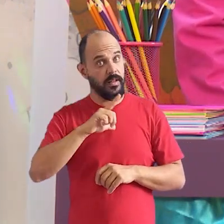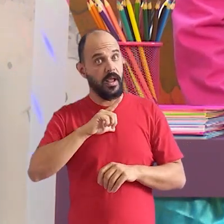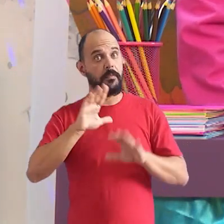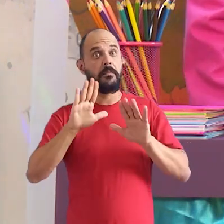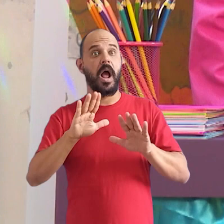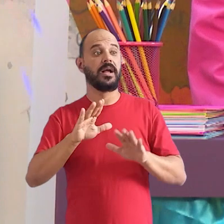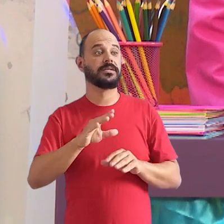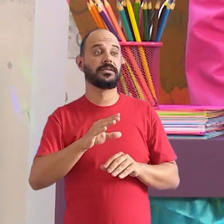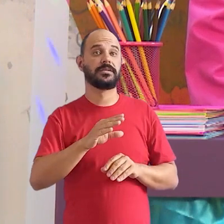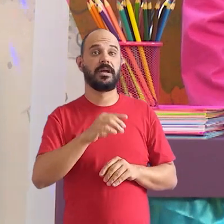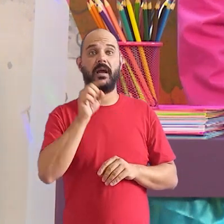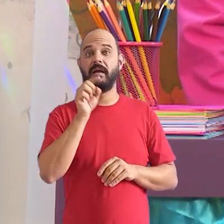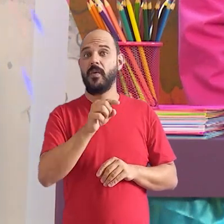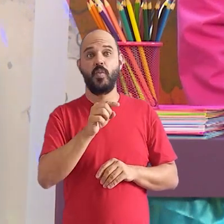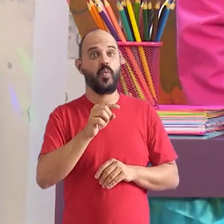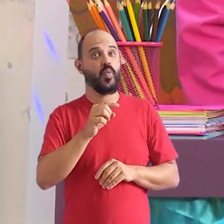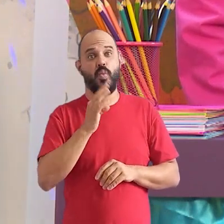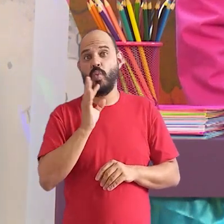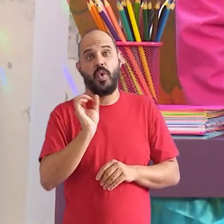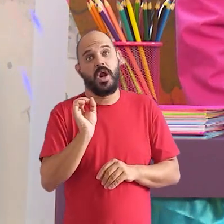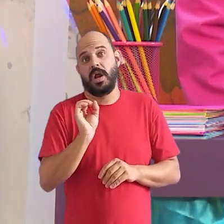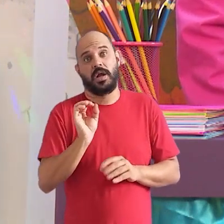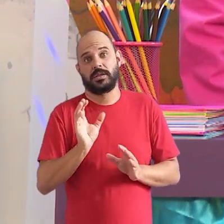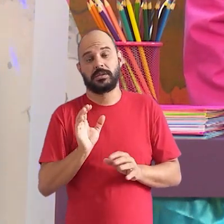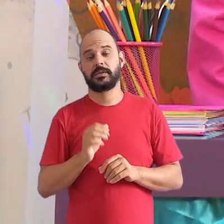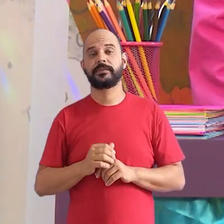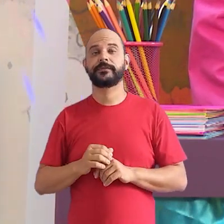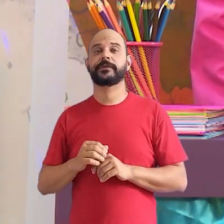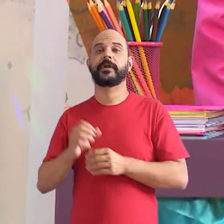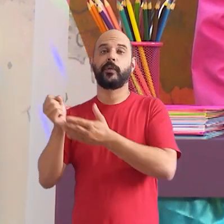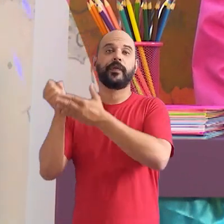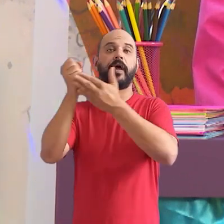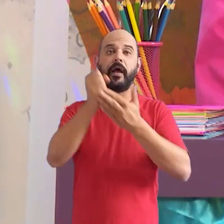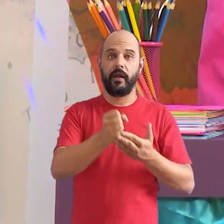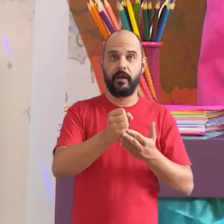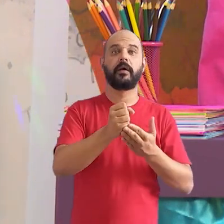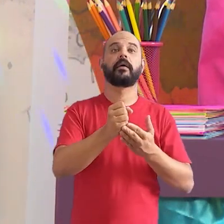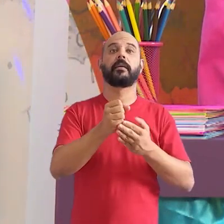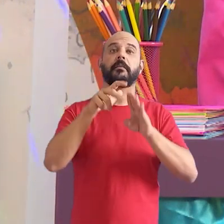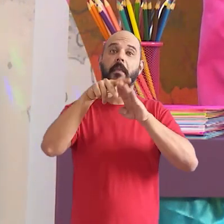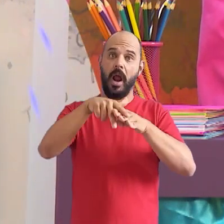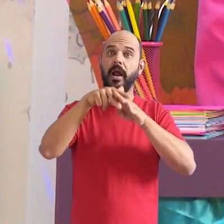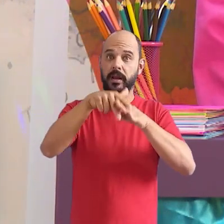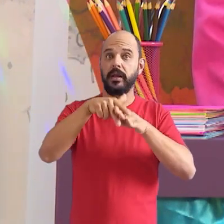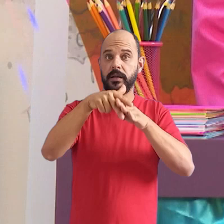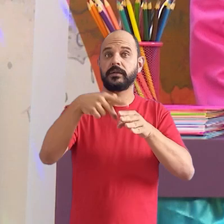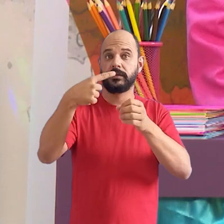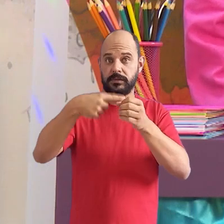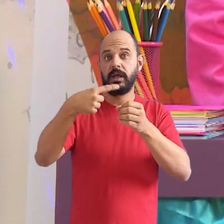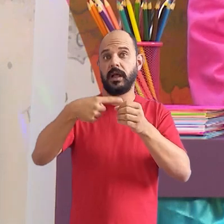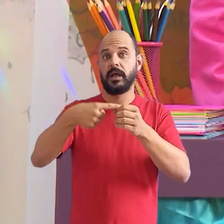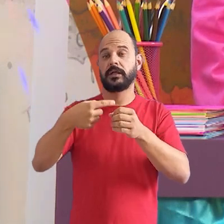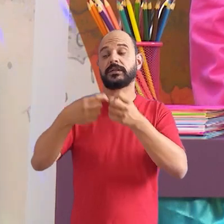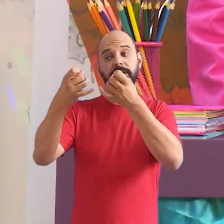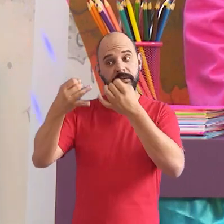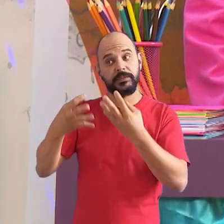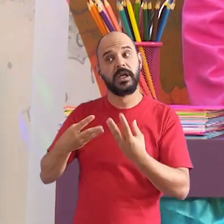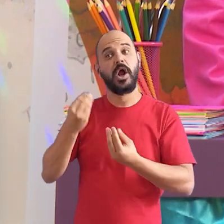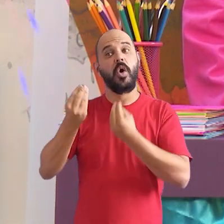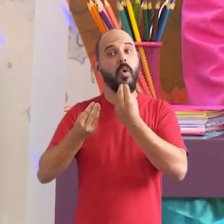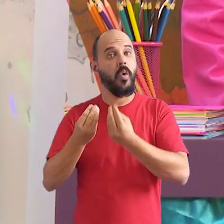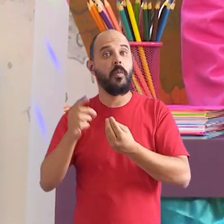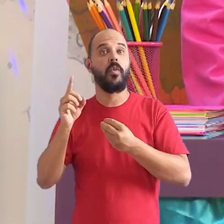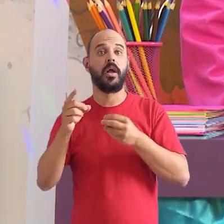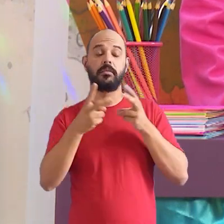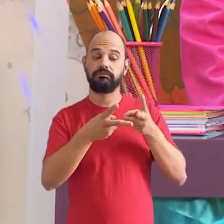nunca viu. Então, a gente traz ele para Barretos, a gente fala para ele como é que tem que ficar atento,